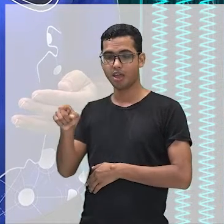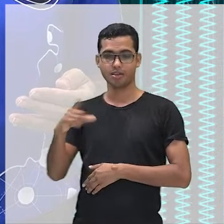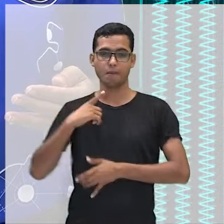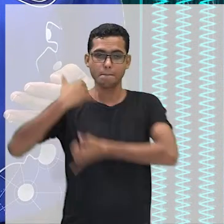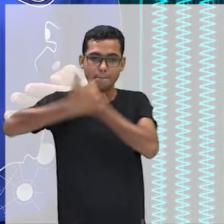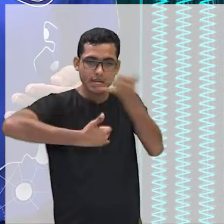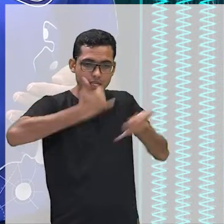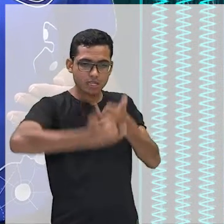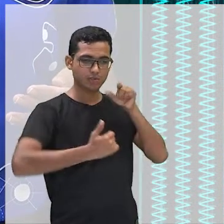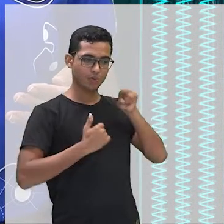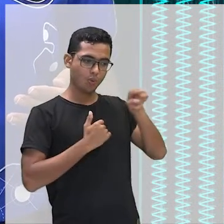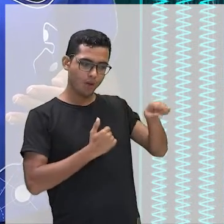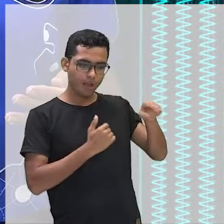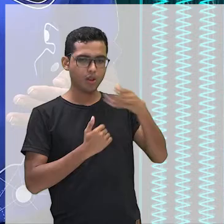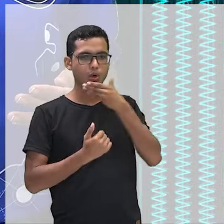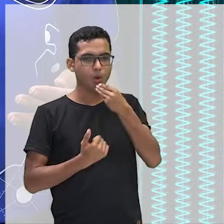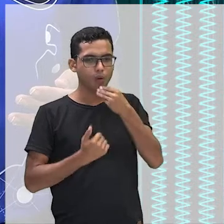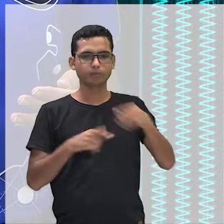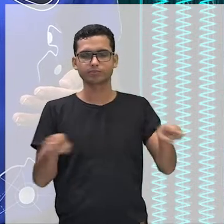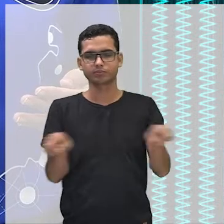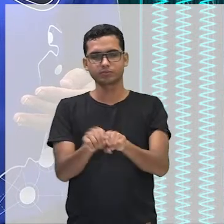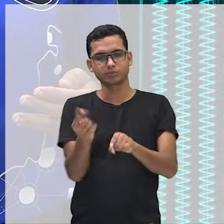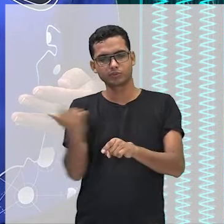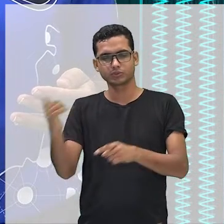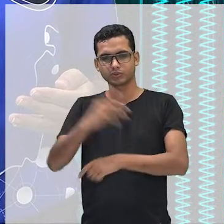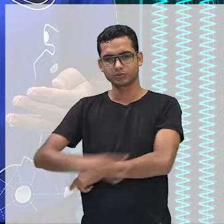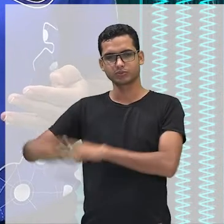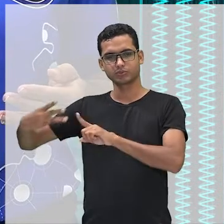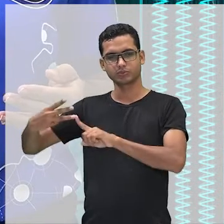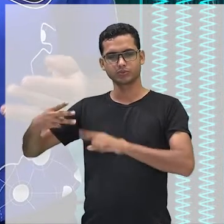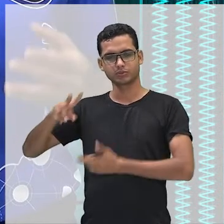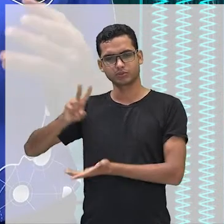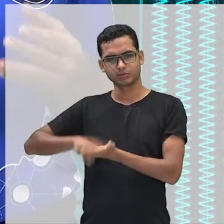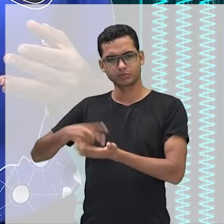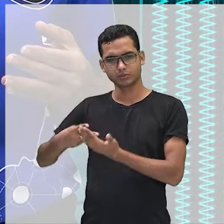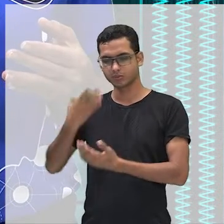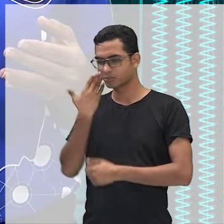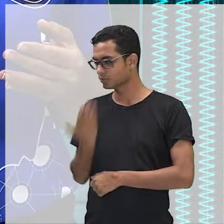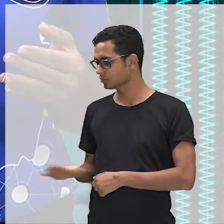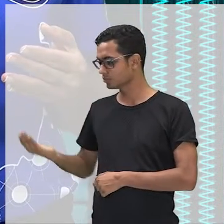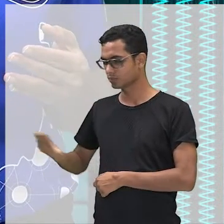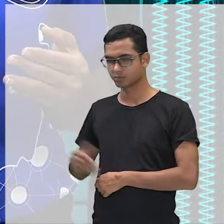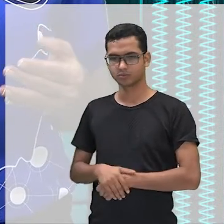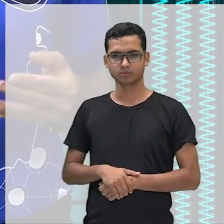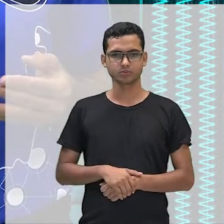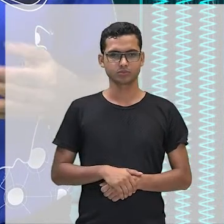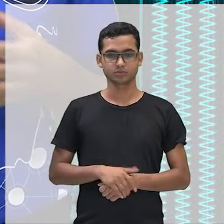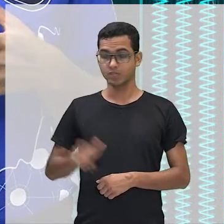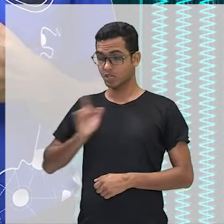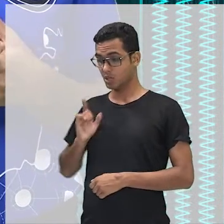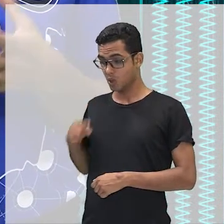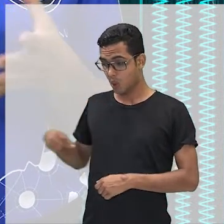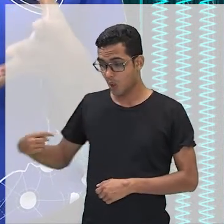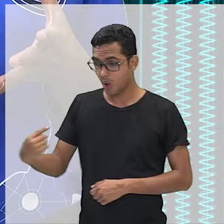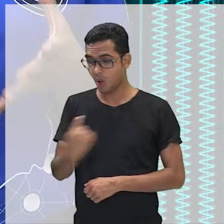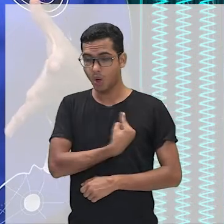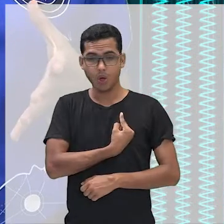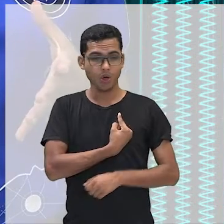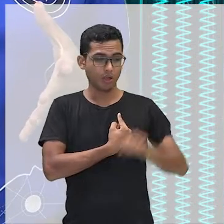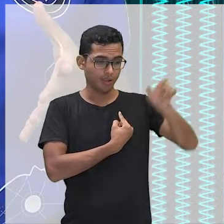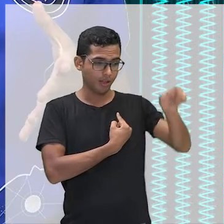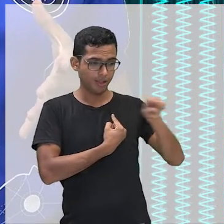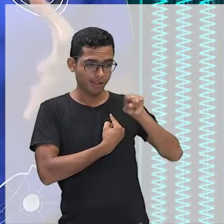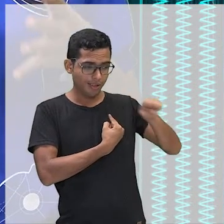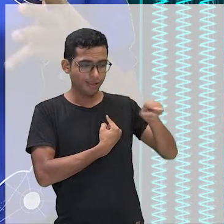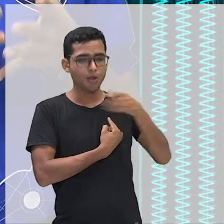right? We listen to him. Nós escutamos ele. Ele, estou me